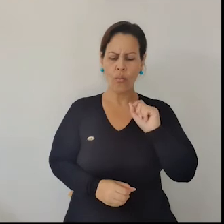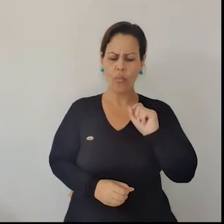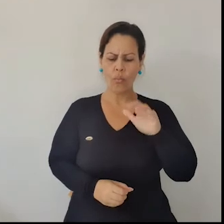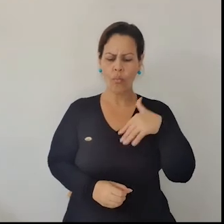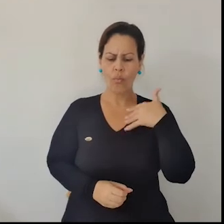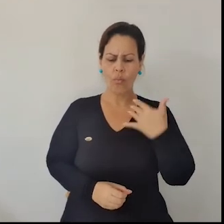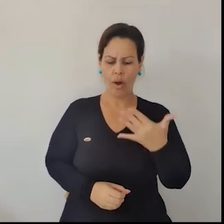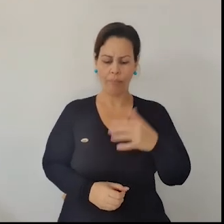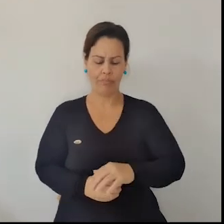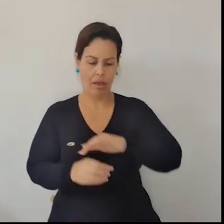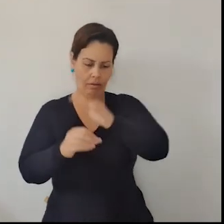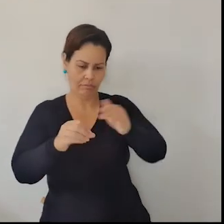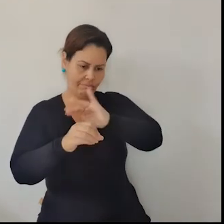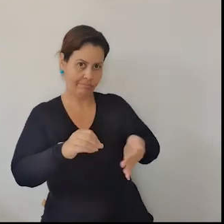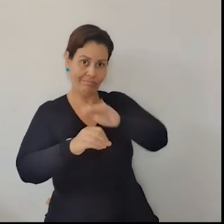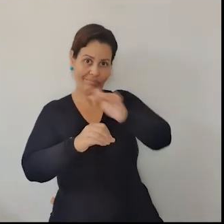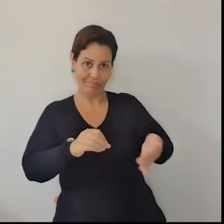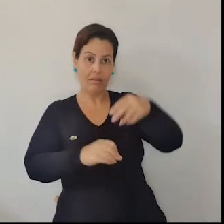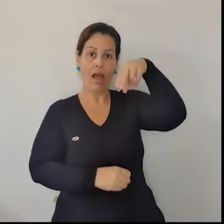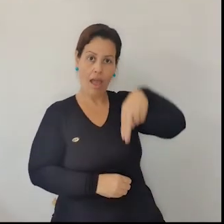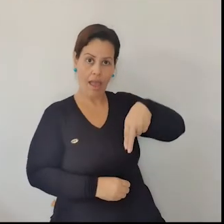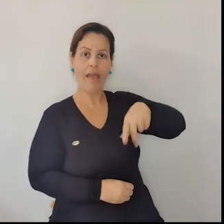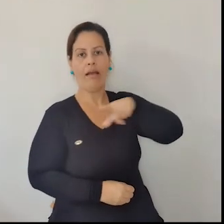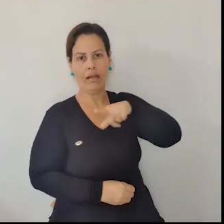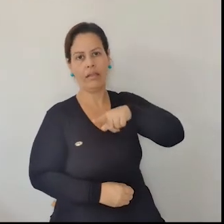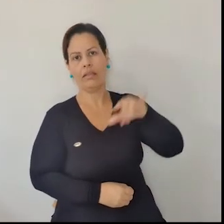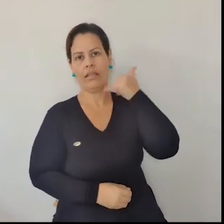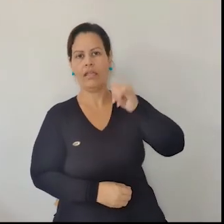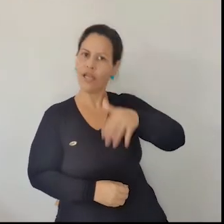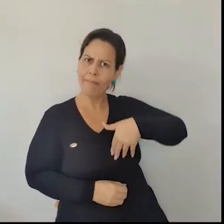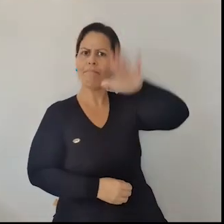E agora nós vamos para o modelo atual.